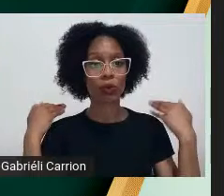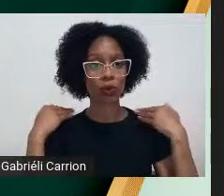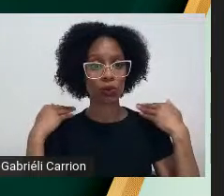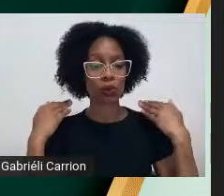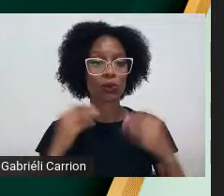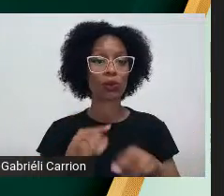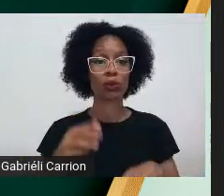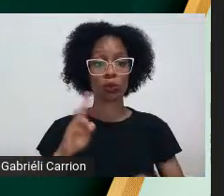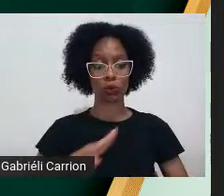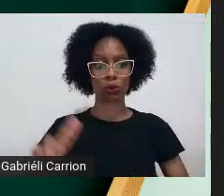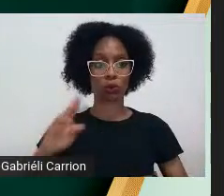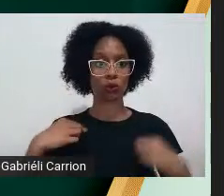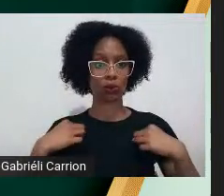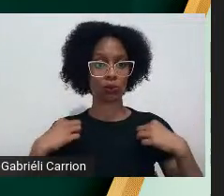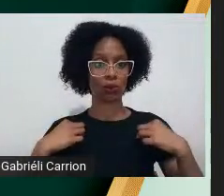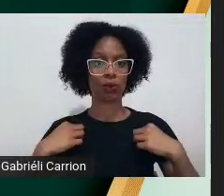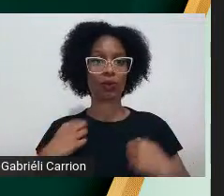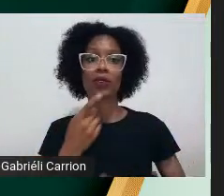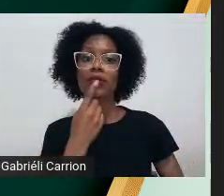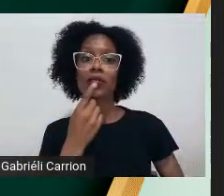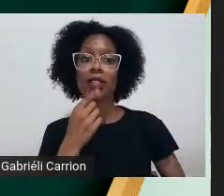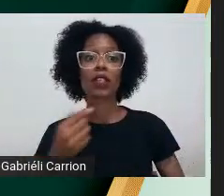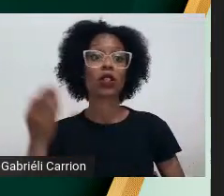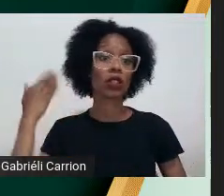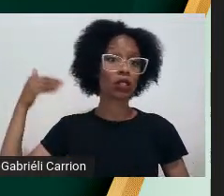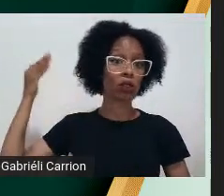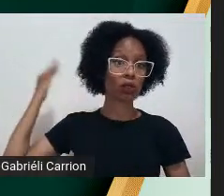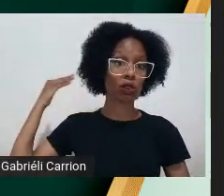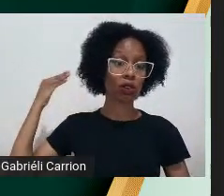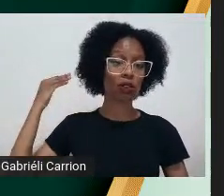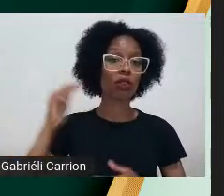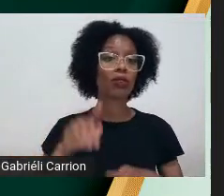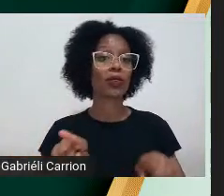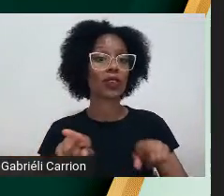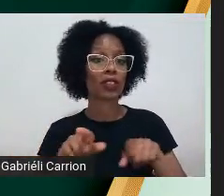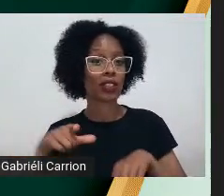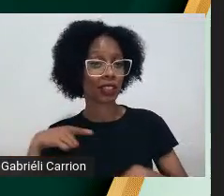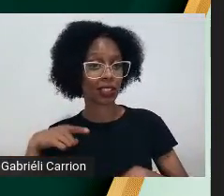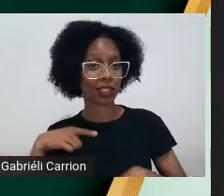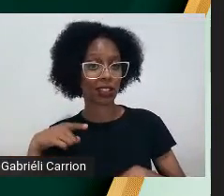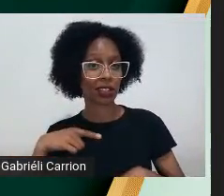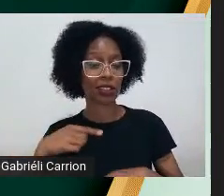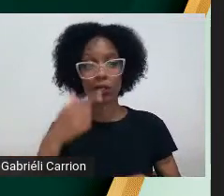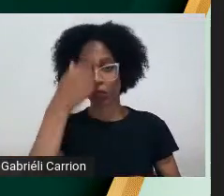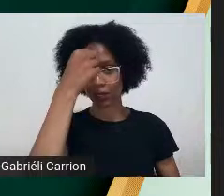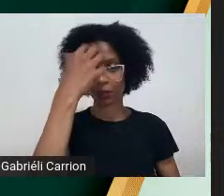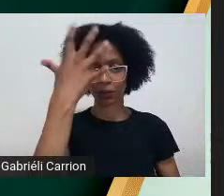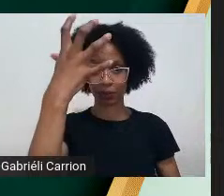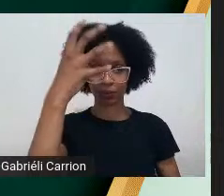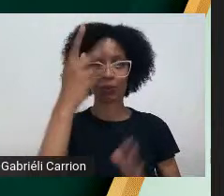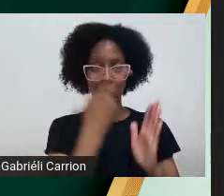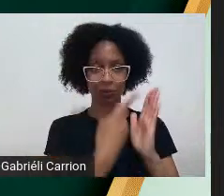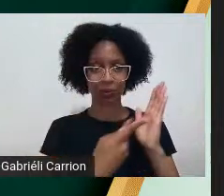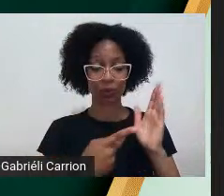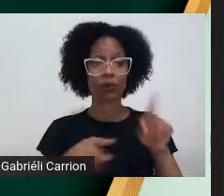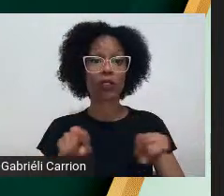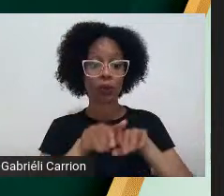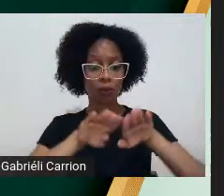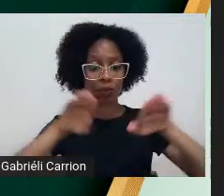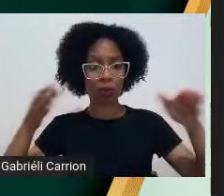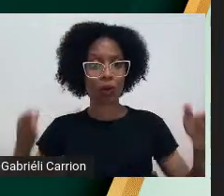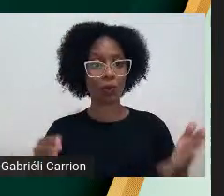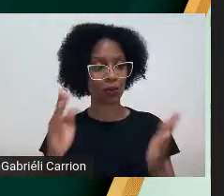vermelha. Ao fundo tem um banner do Seminário Acadêmico de Empreendedorismo no Pampa, uma mesa com livros e